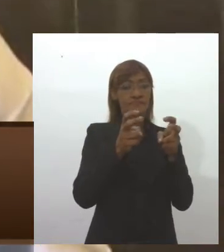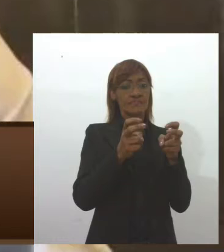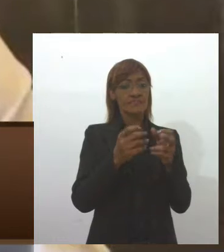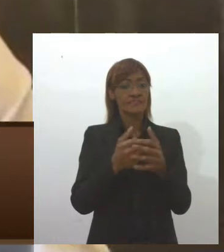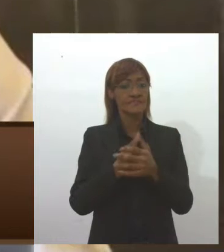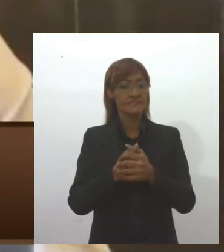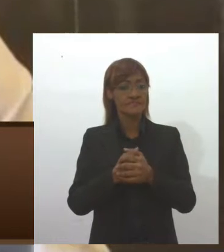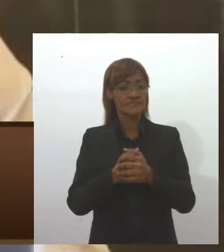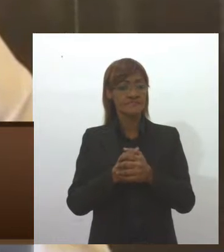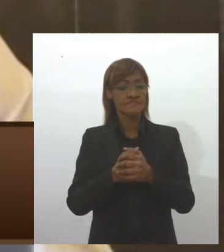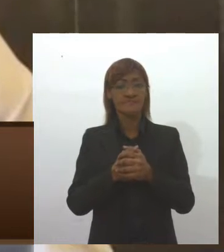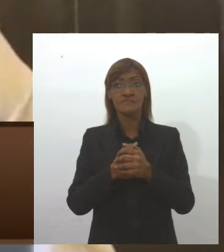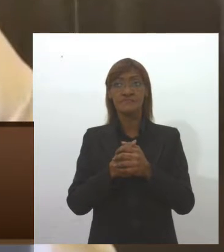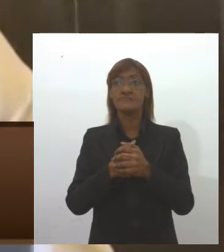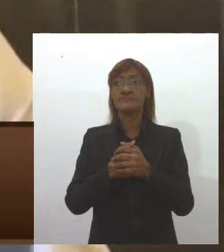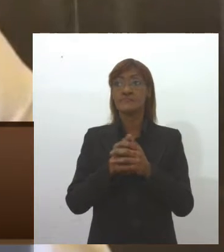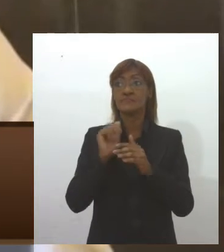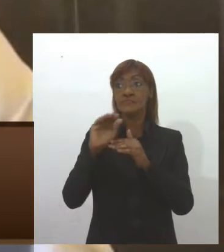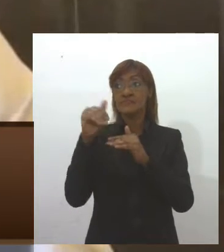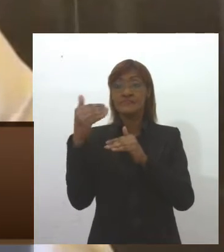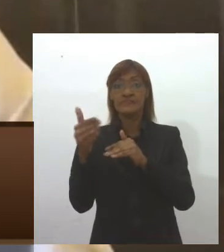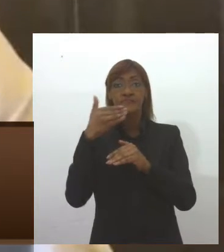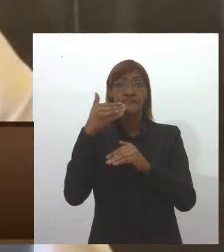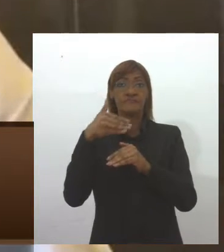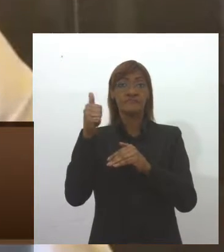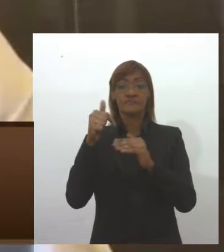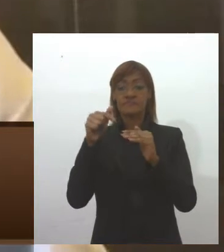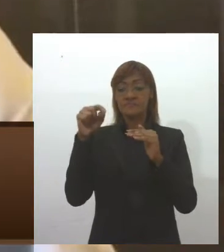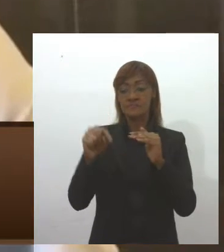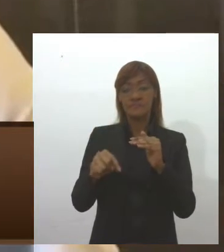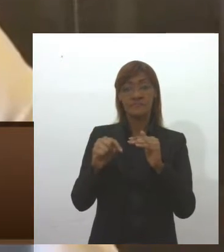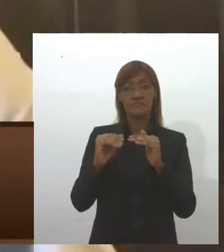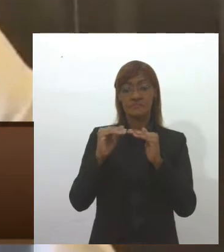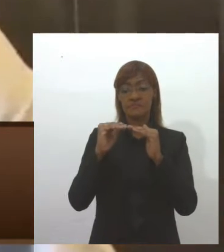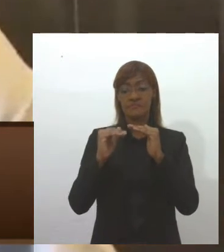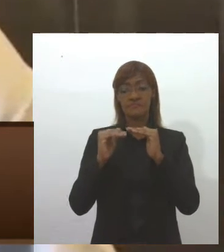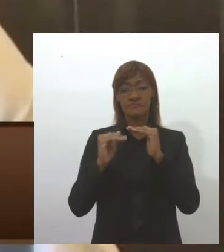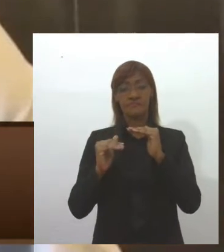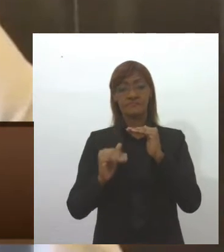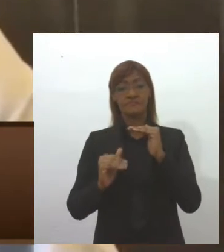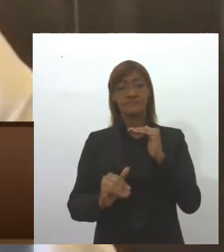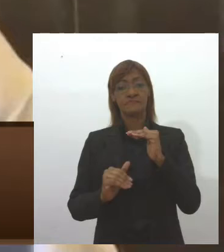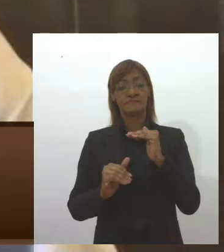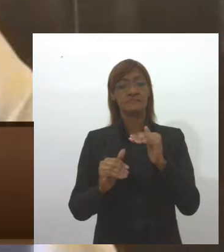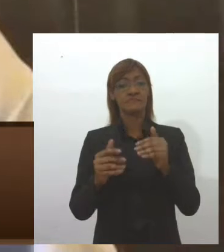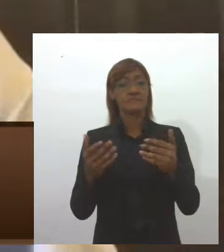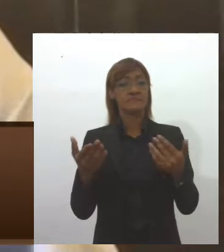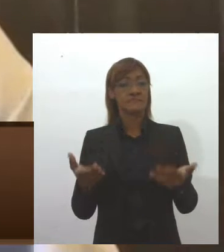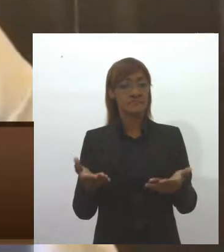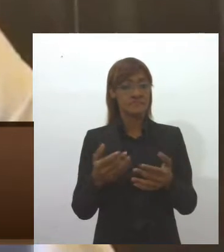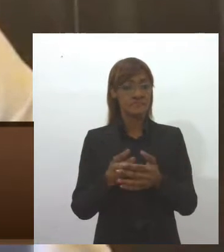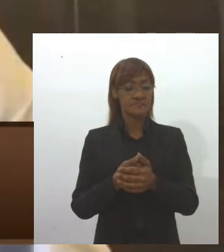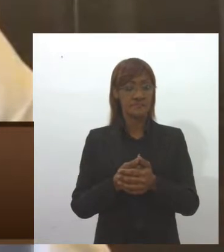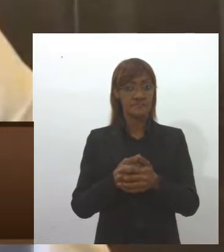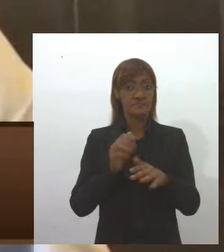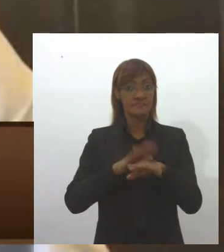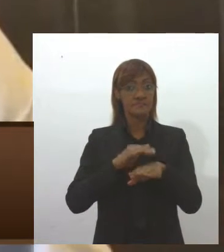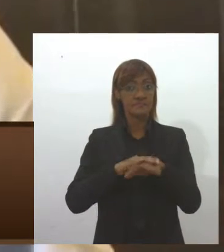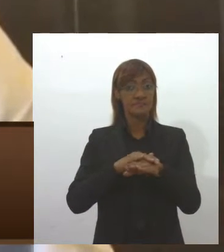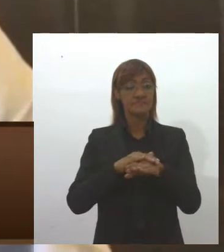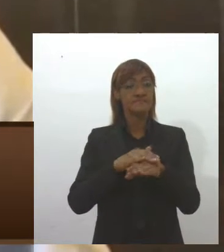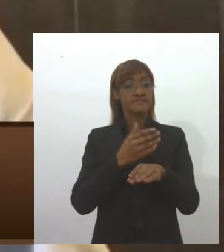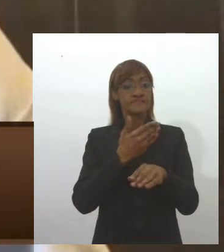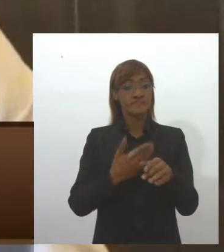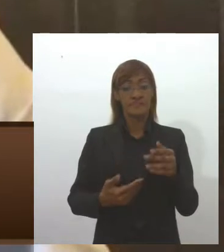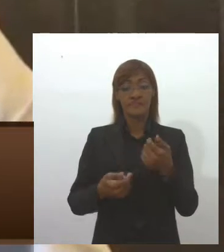estávamos ficando muito para trás. Por quê? Porque quer não queira, o poder público, ele é um indutor da economia. Nos outros estados,